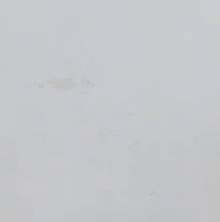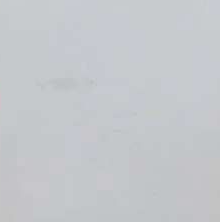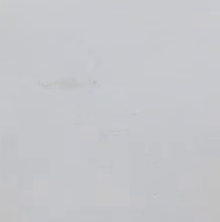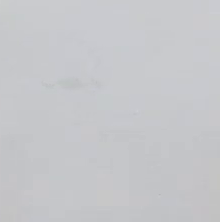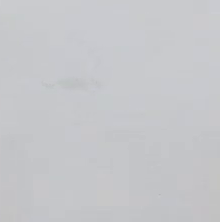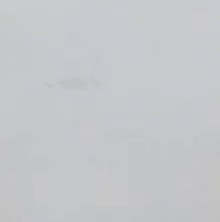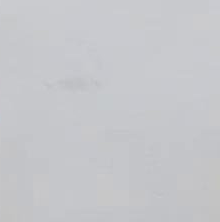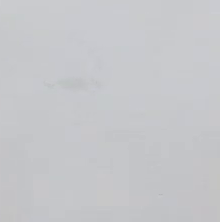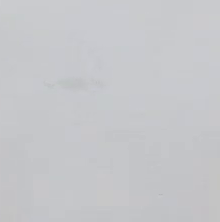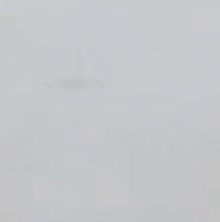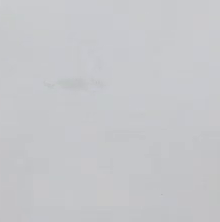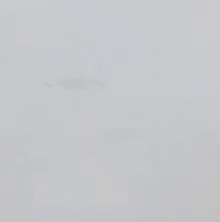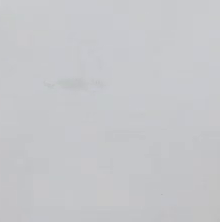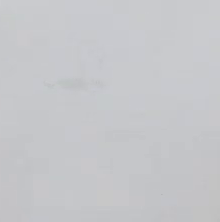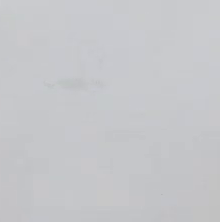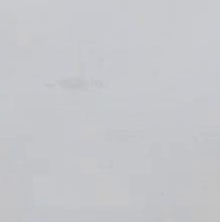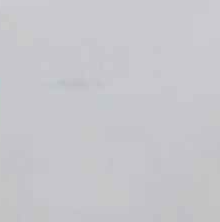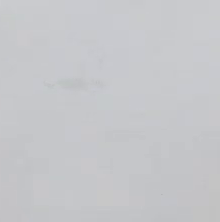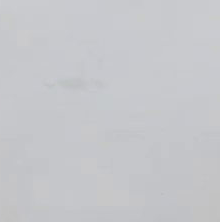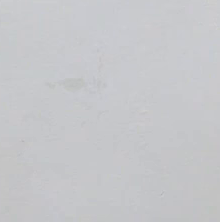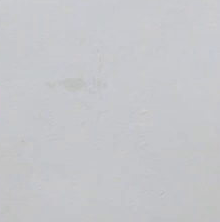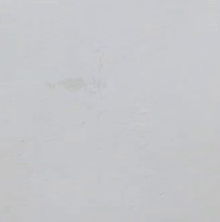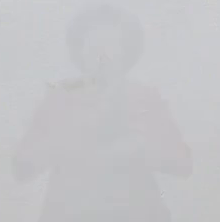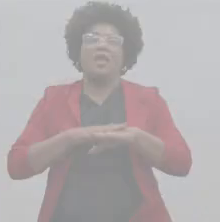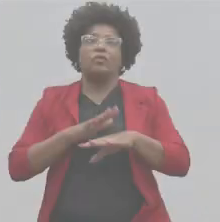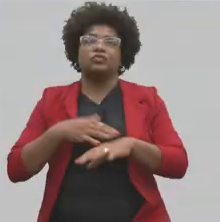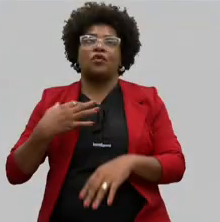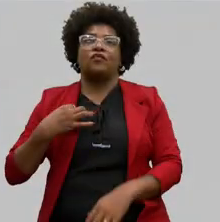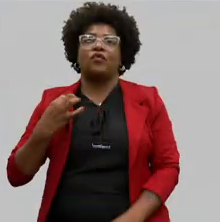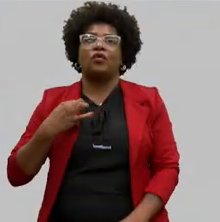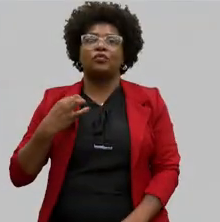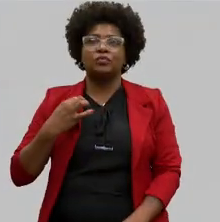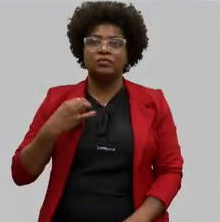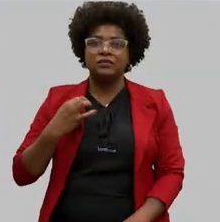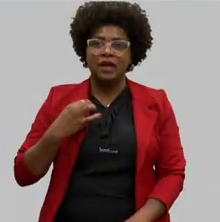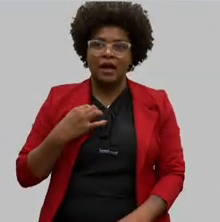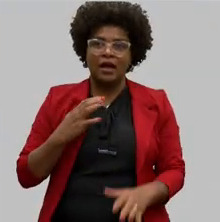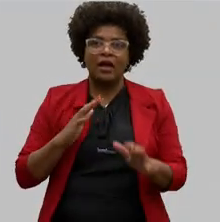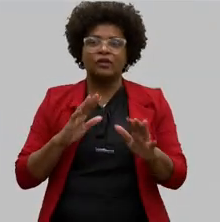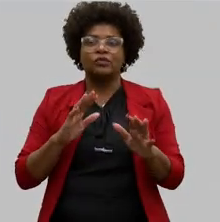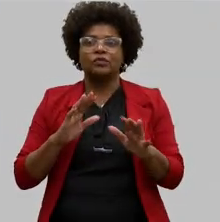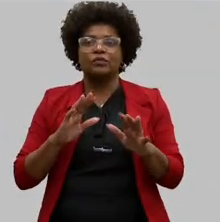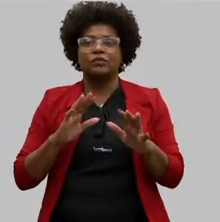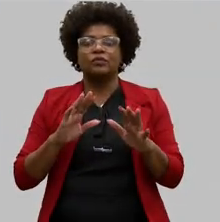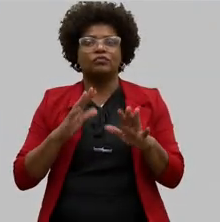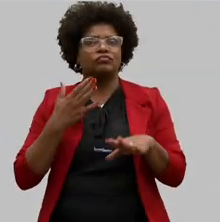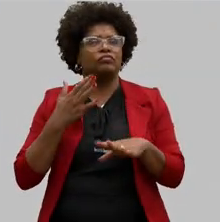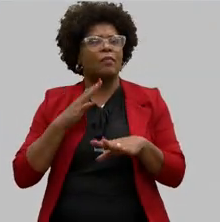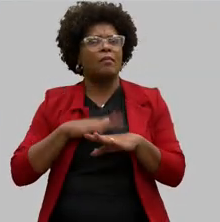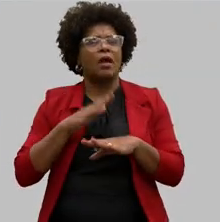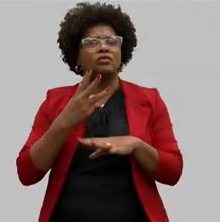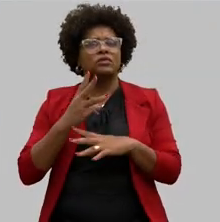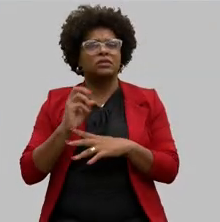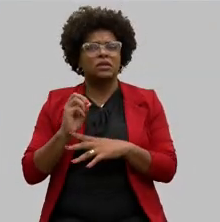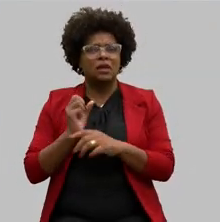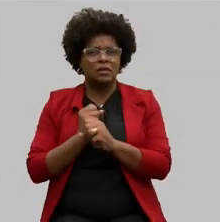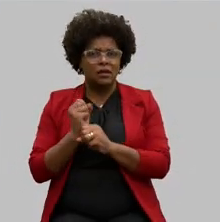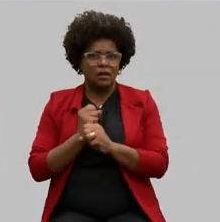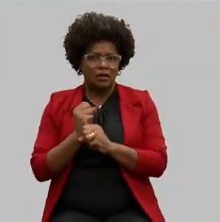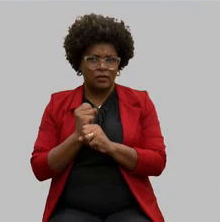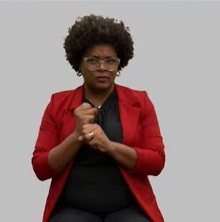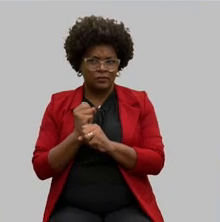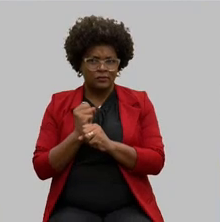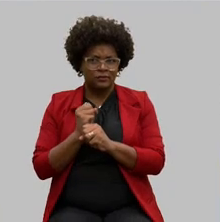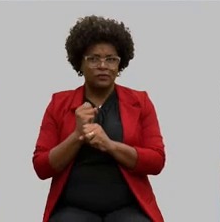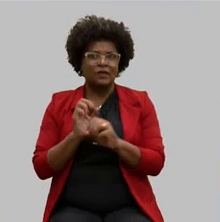presidente de associação comunitária também há 30 anos e nesses anos a gente vê